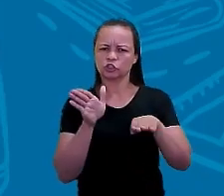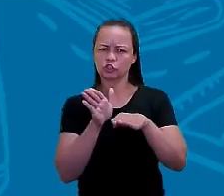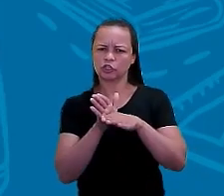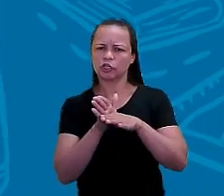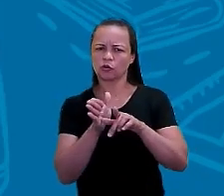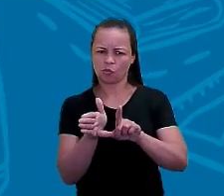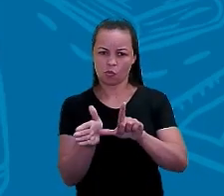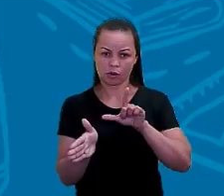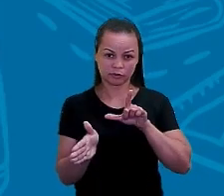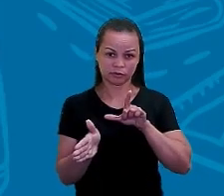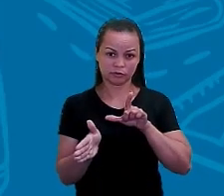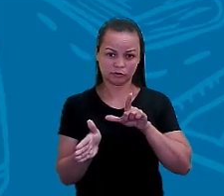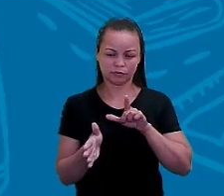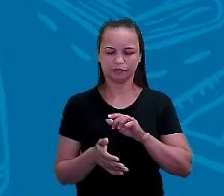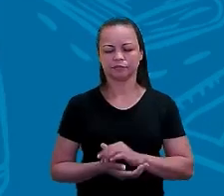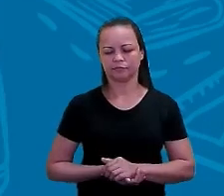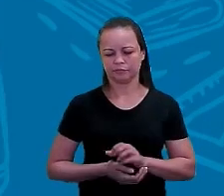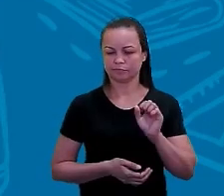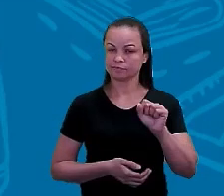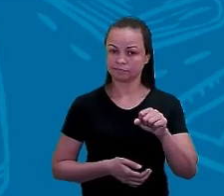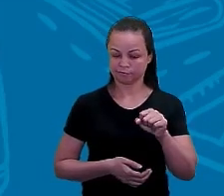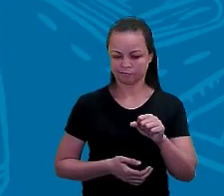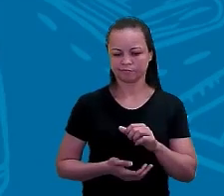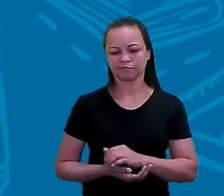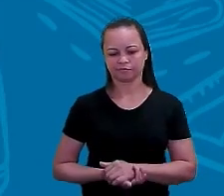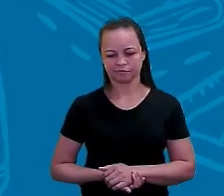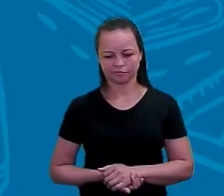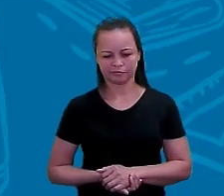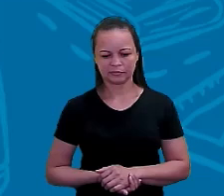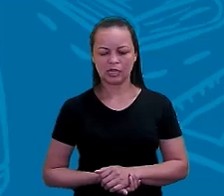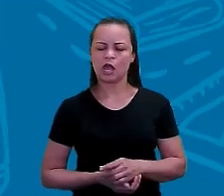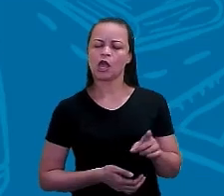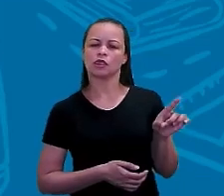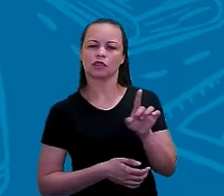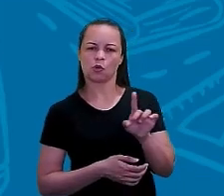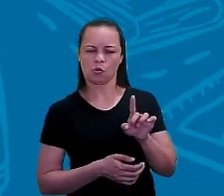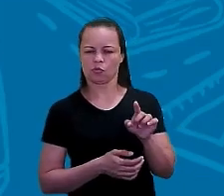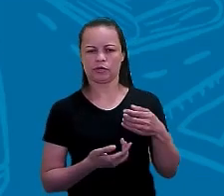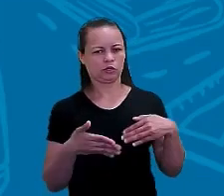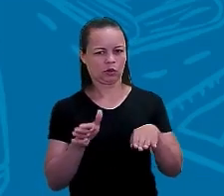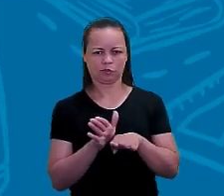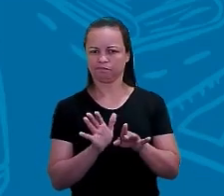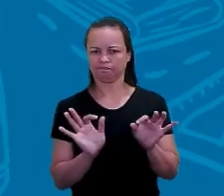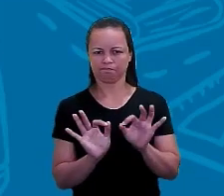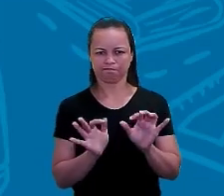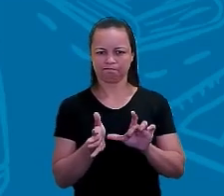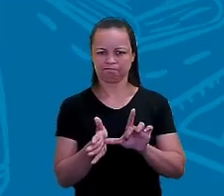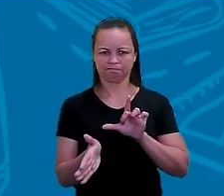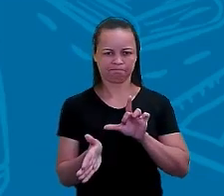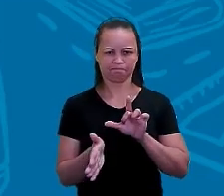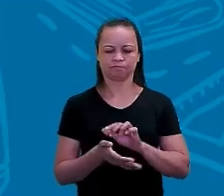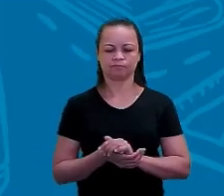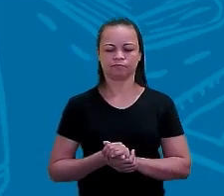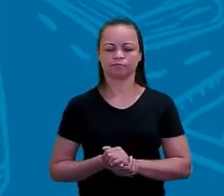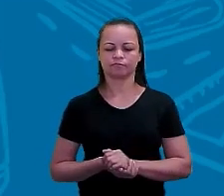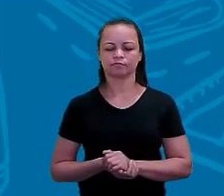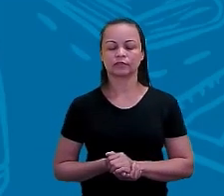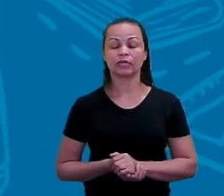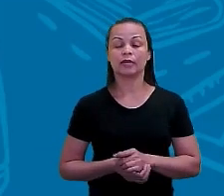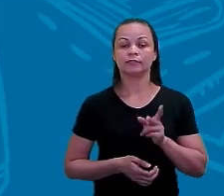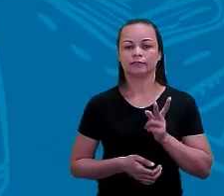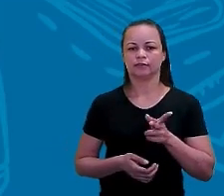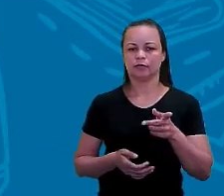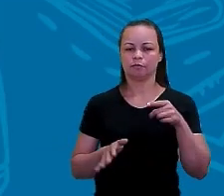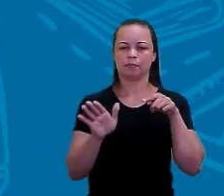Yes, I did. Sim, eu cheguei. No, I didn't. Não, eu não cheguei. Então, veja, sempre que a pergunta